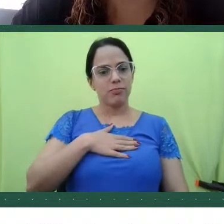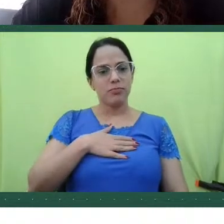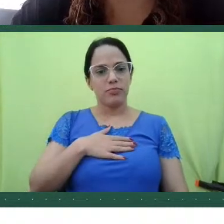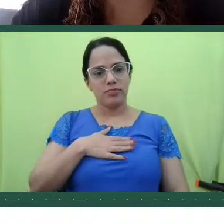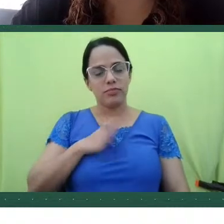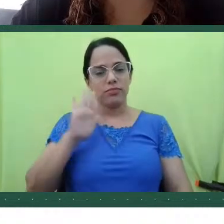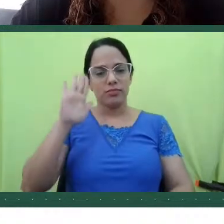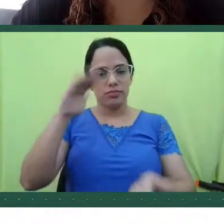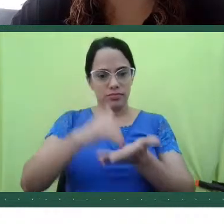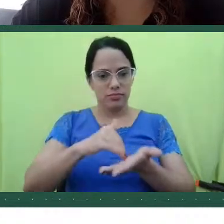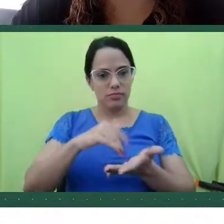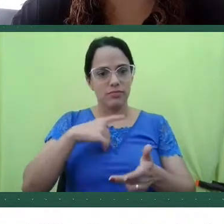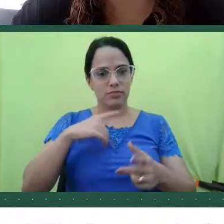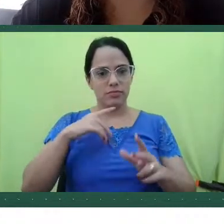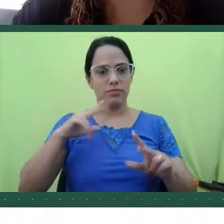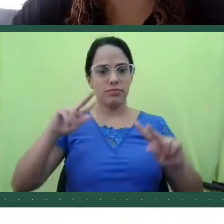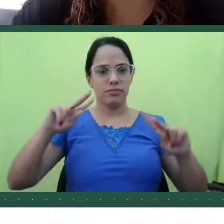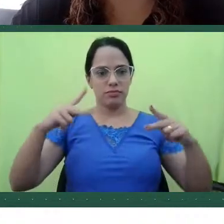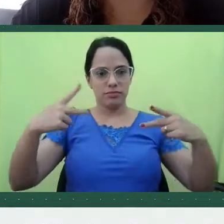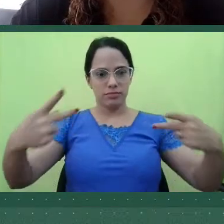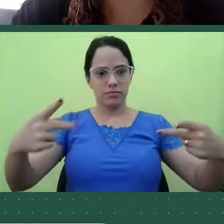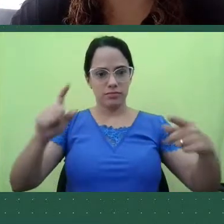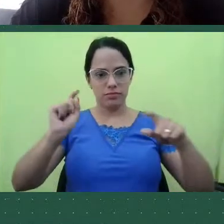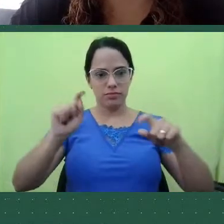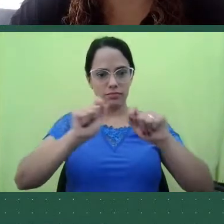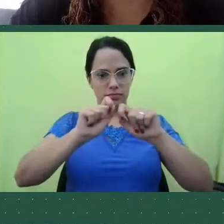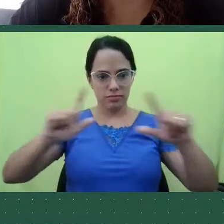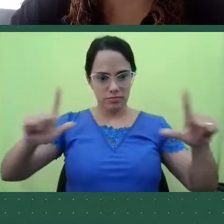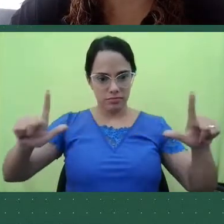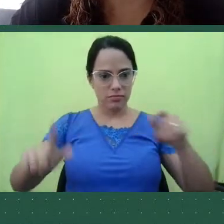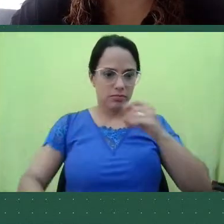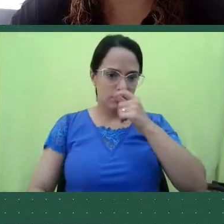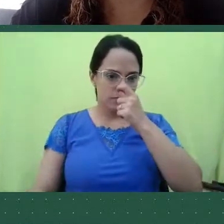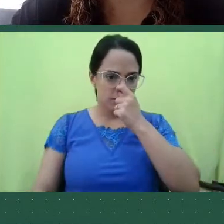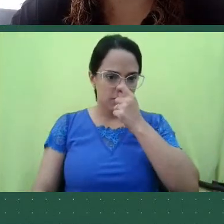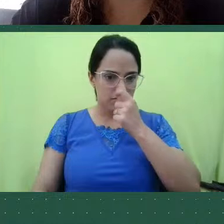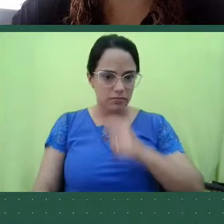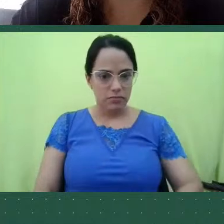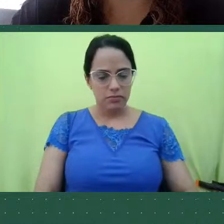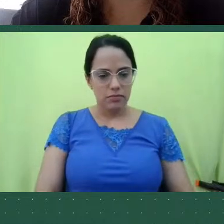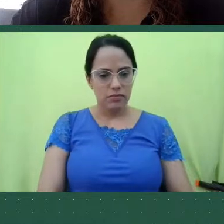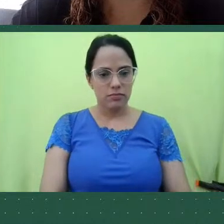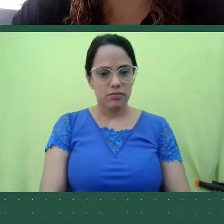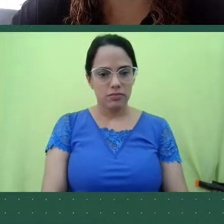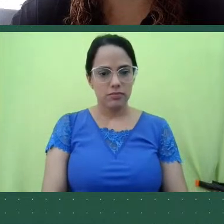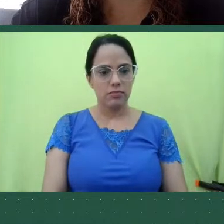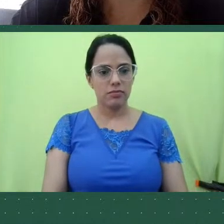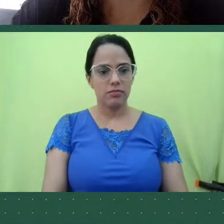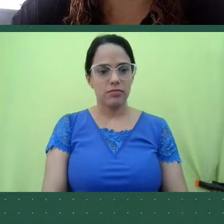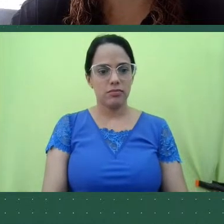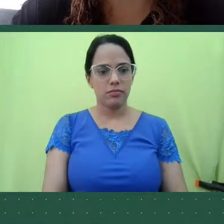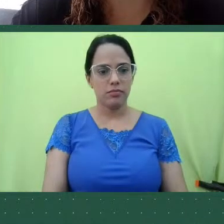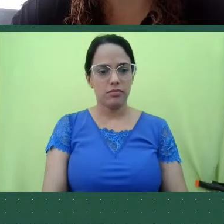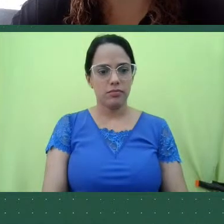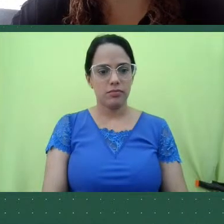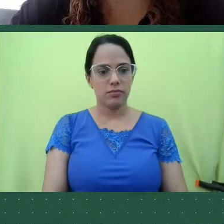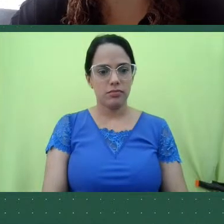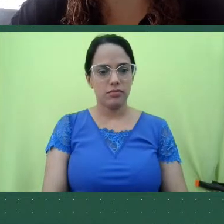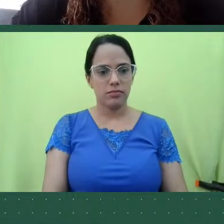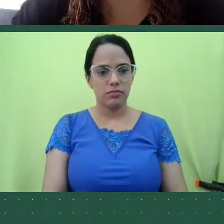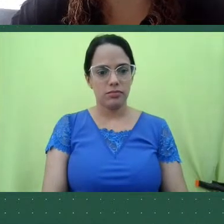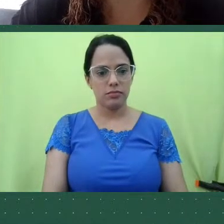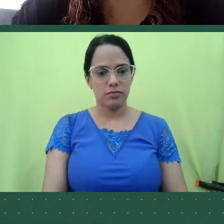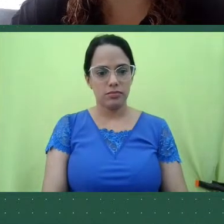tem o link, aí vocês podem clicar. É, o Edvander até já falou